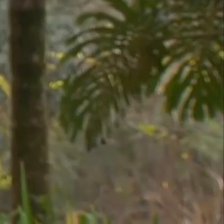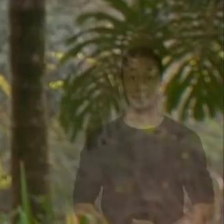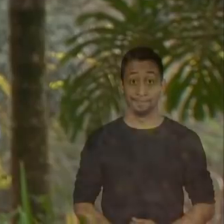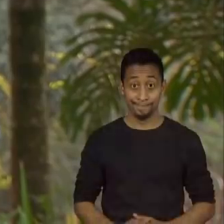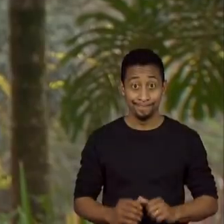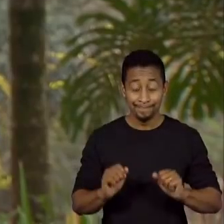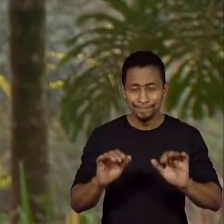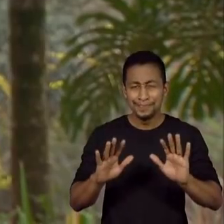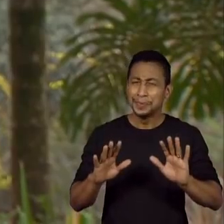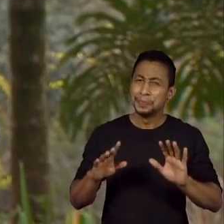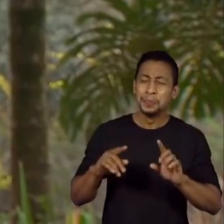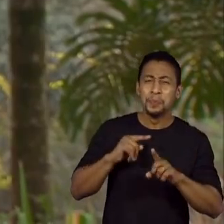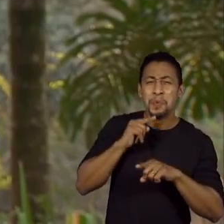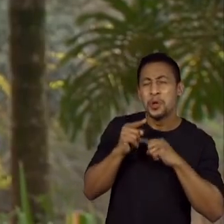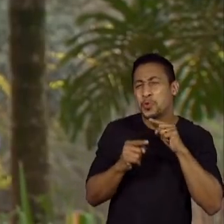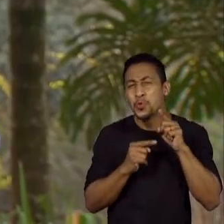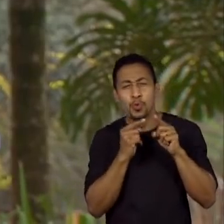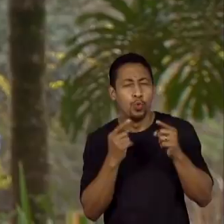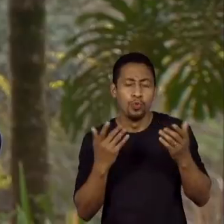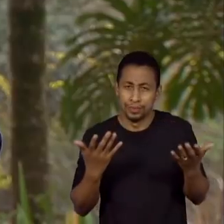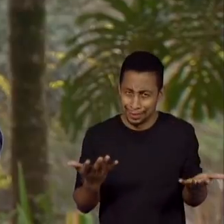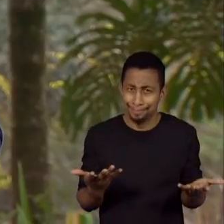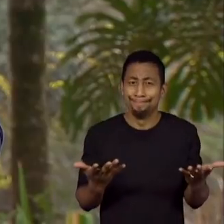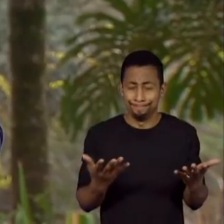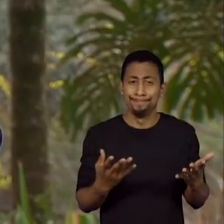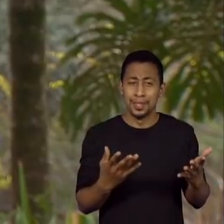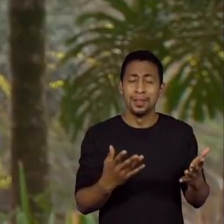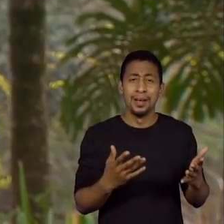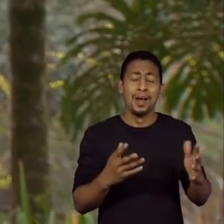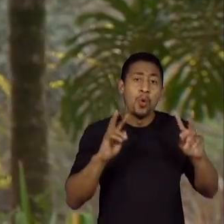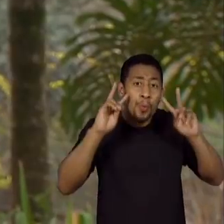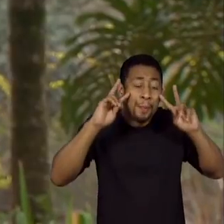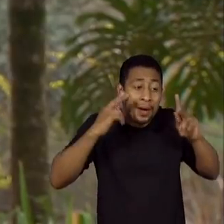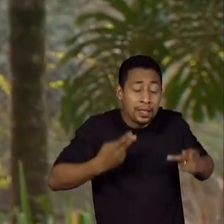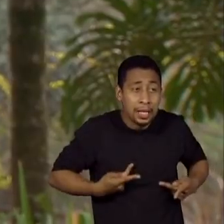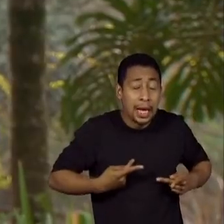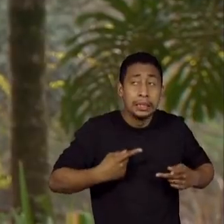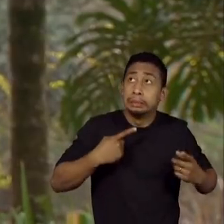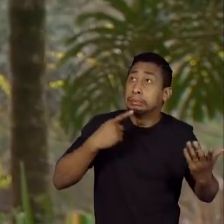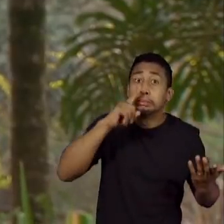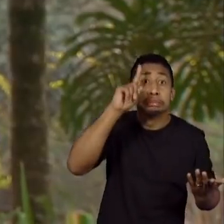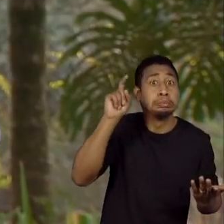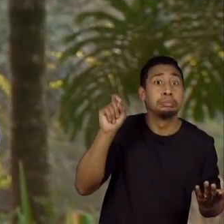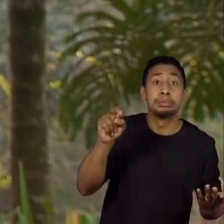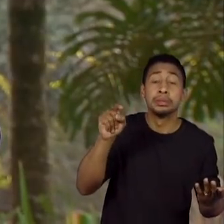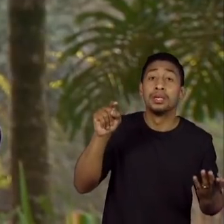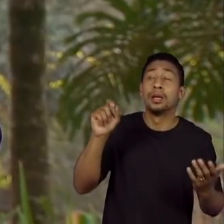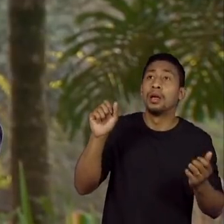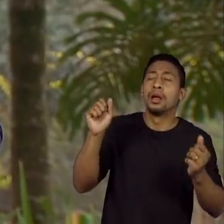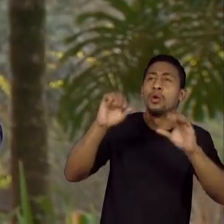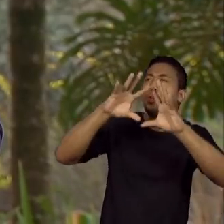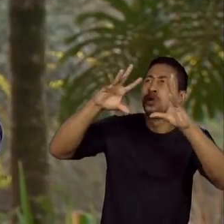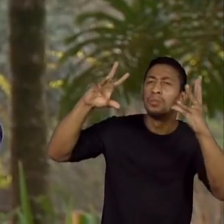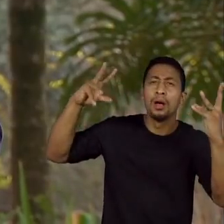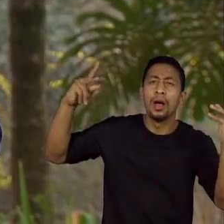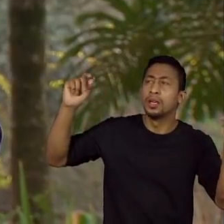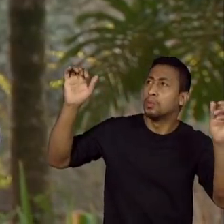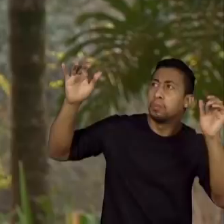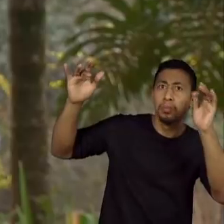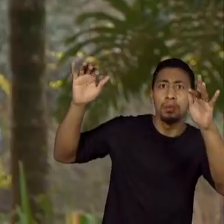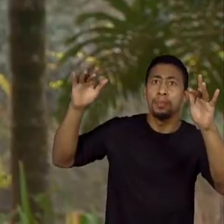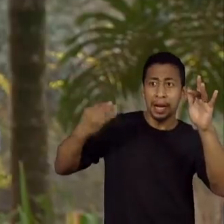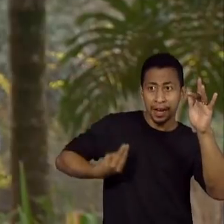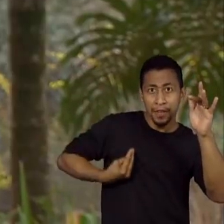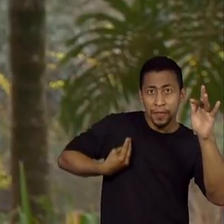Uma dúvida que sempre intrigou a humanidade é saber se existe vida fora da Terra. O famoso astrônomo norte-americano